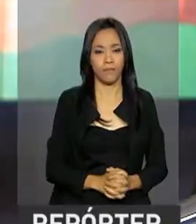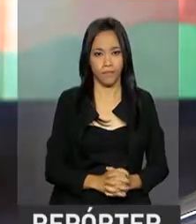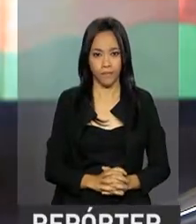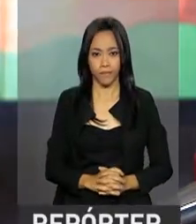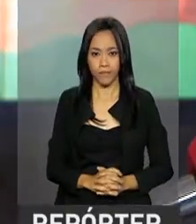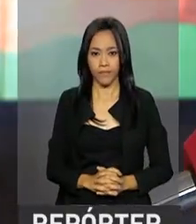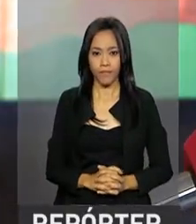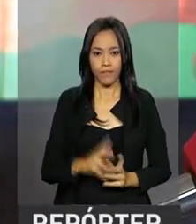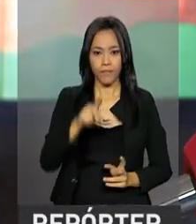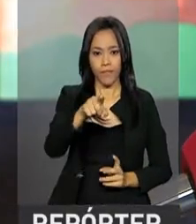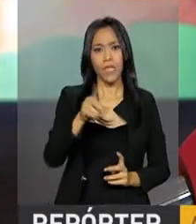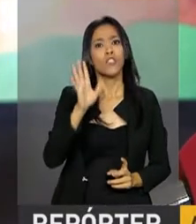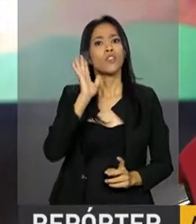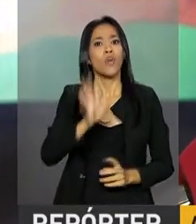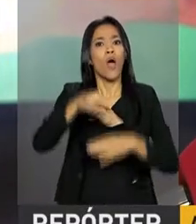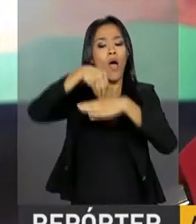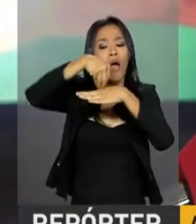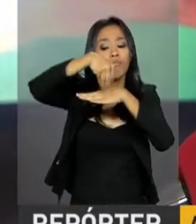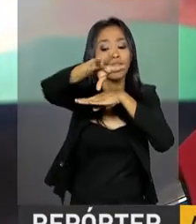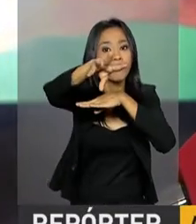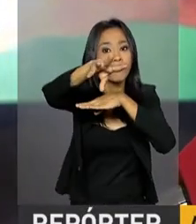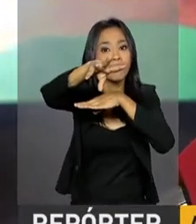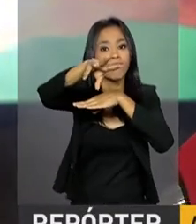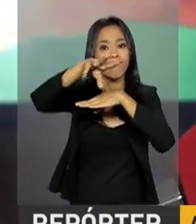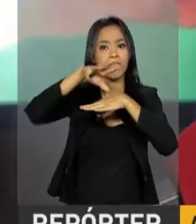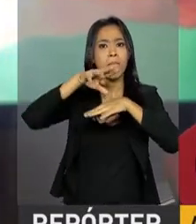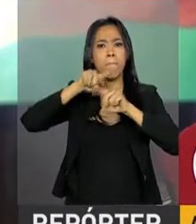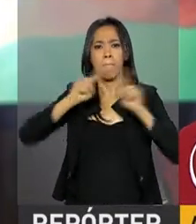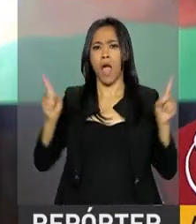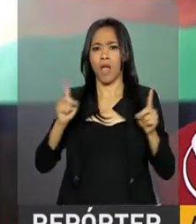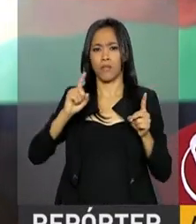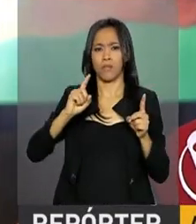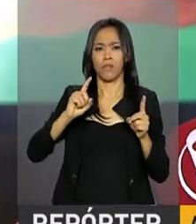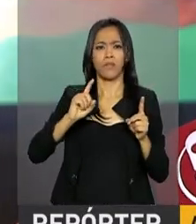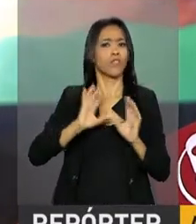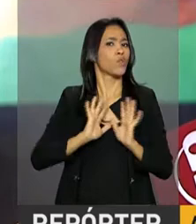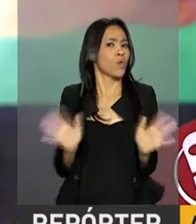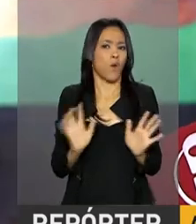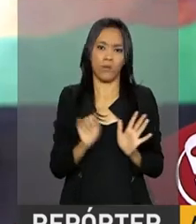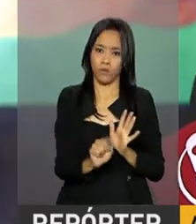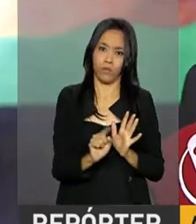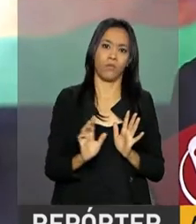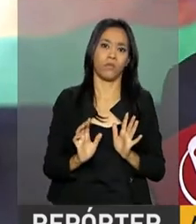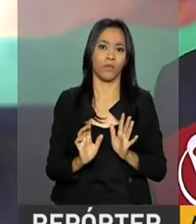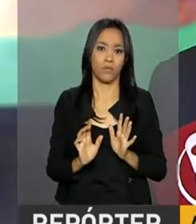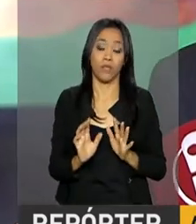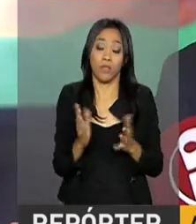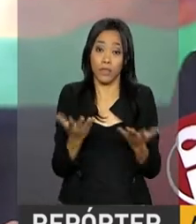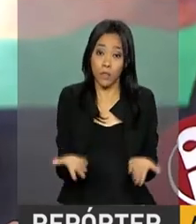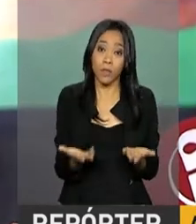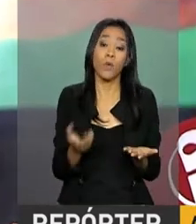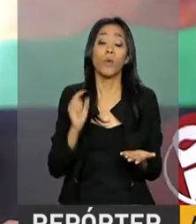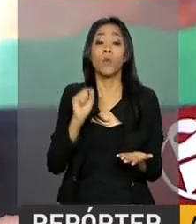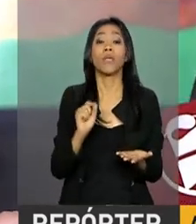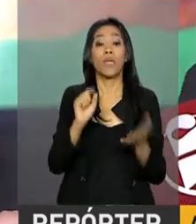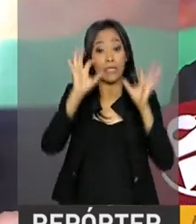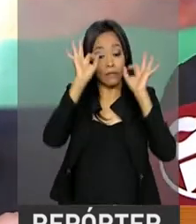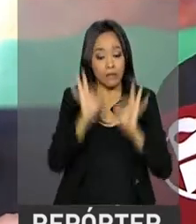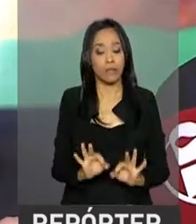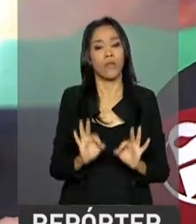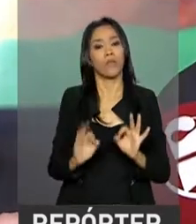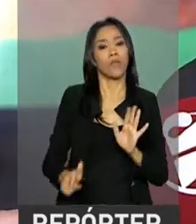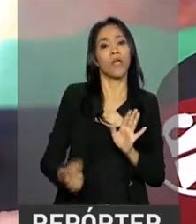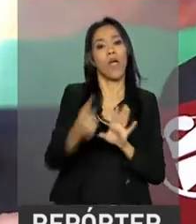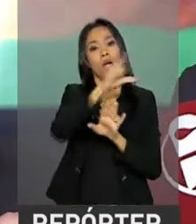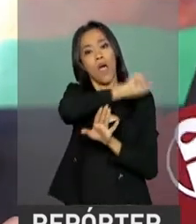chegou a ser ventilado essa possibilidade mas nada mais do que isso então acho que está valendo é aquilo que foi